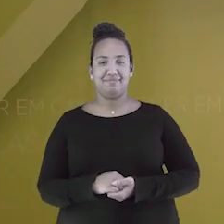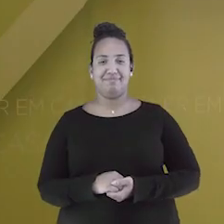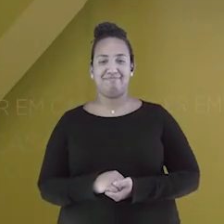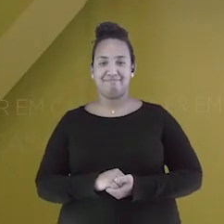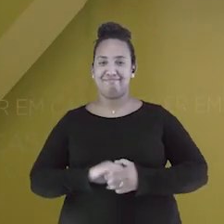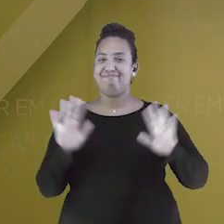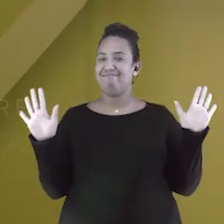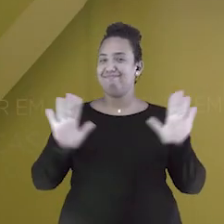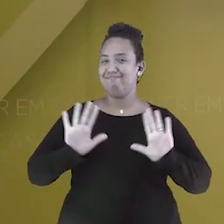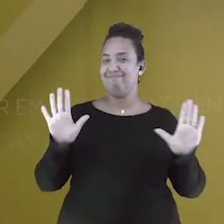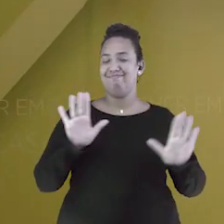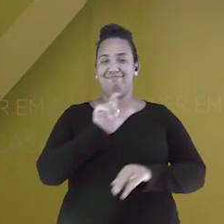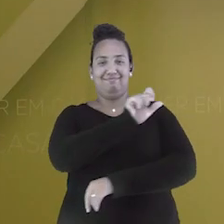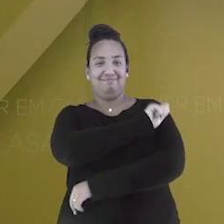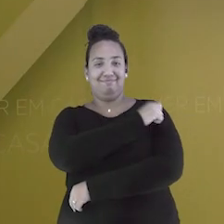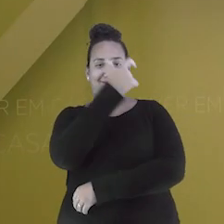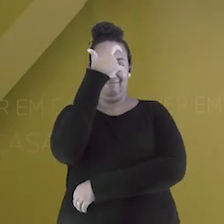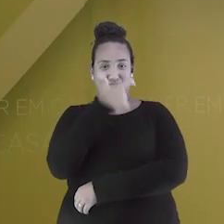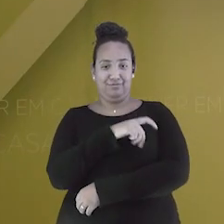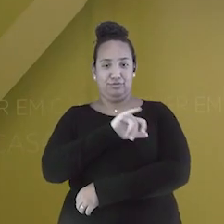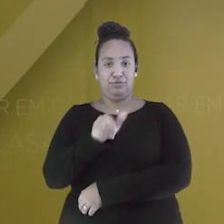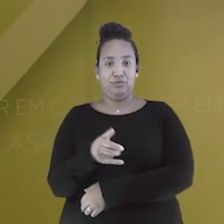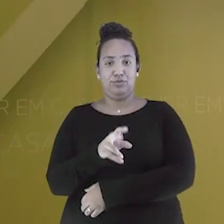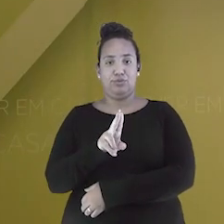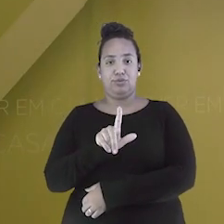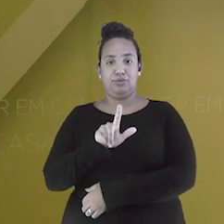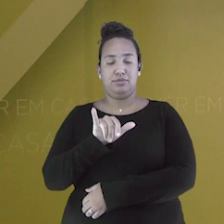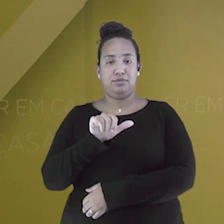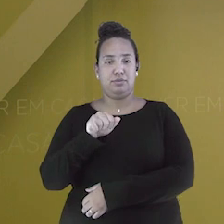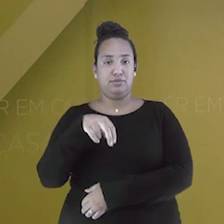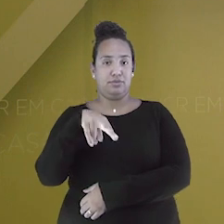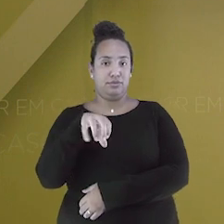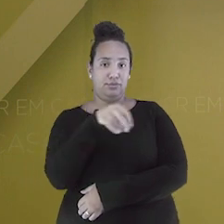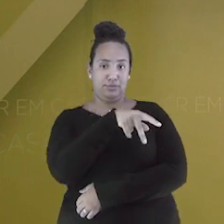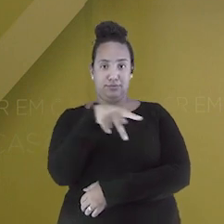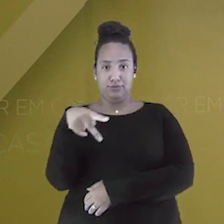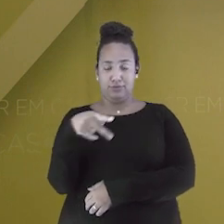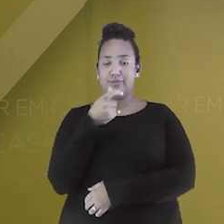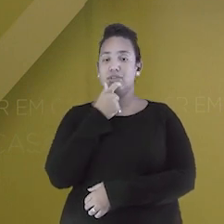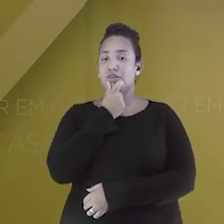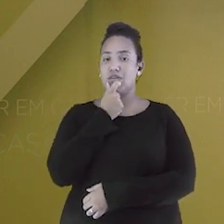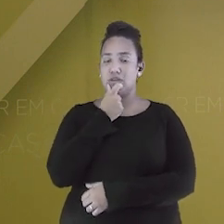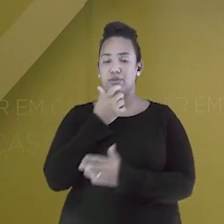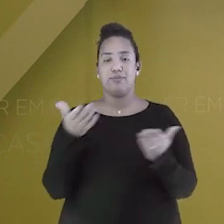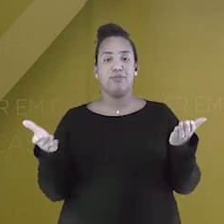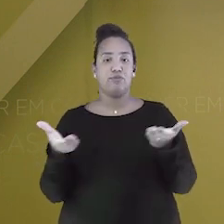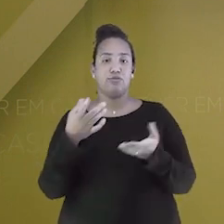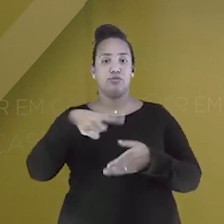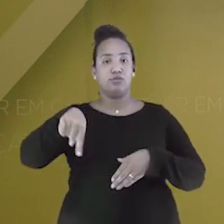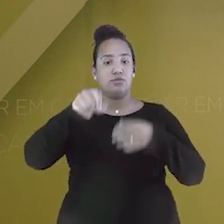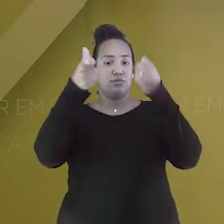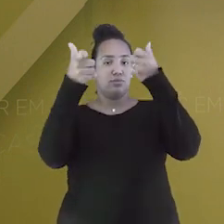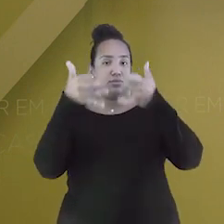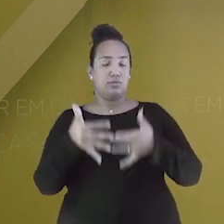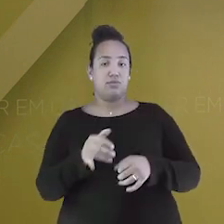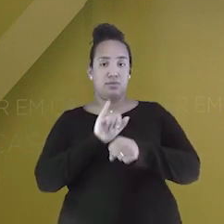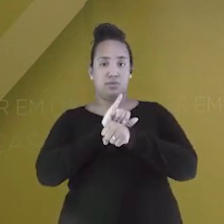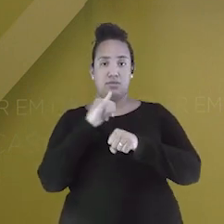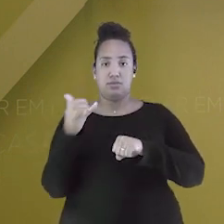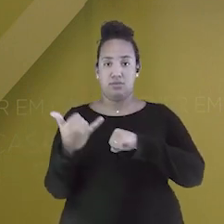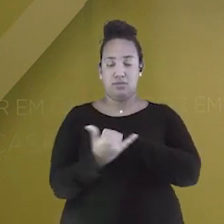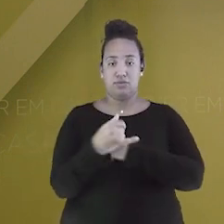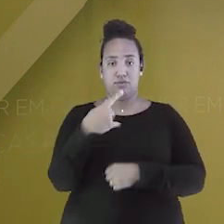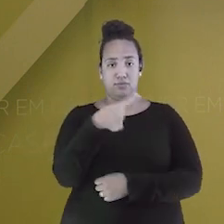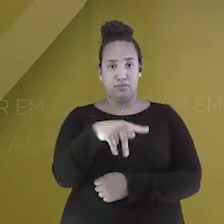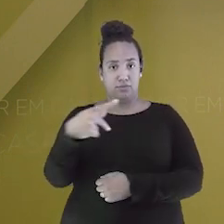Olá, estudantes! Sou Juliano, professor de língua inglesa. Hoje vamos falar dos adjetivos possessivos e dos pronomes